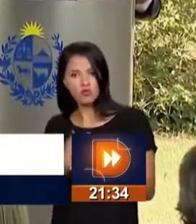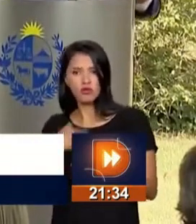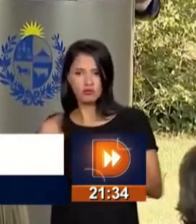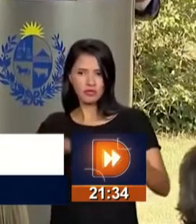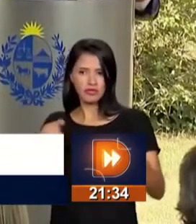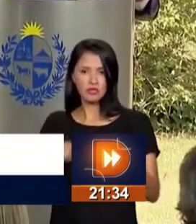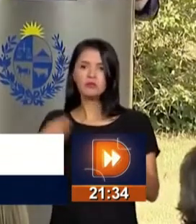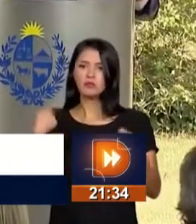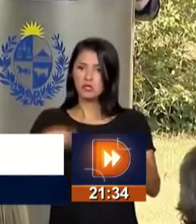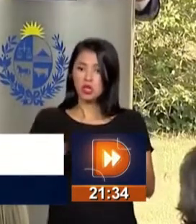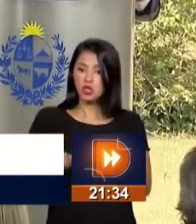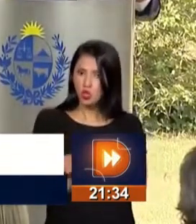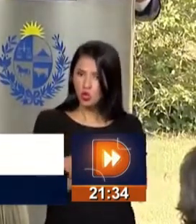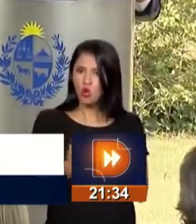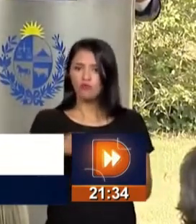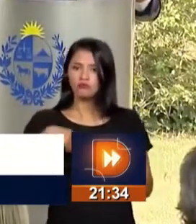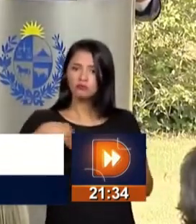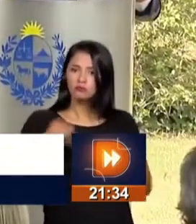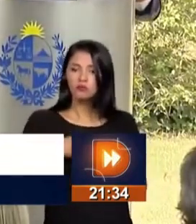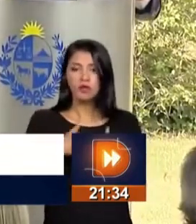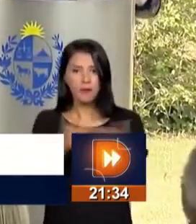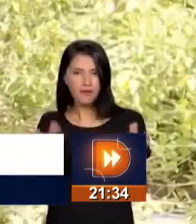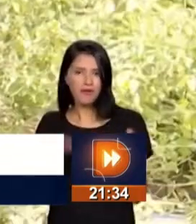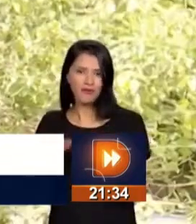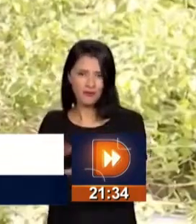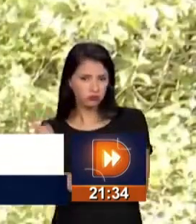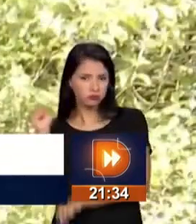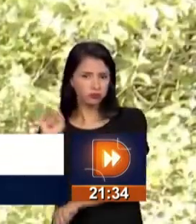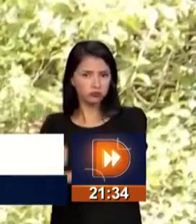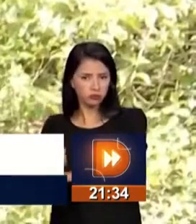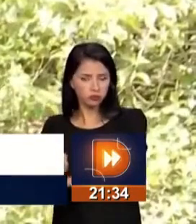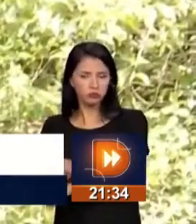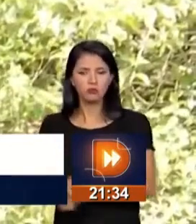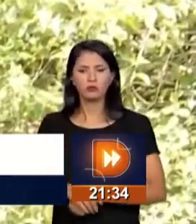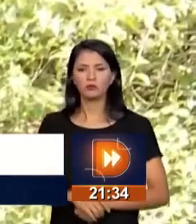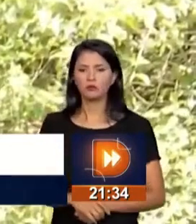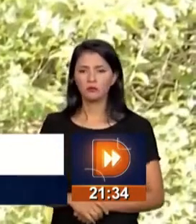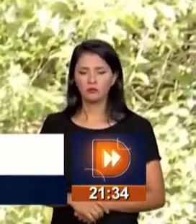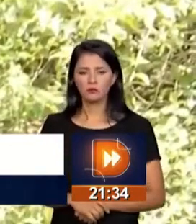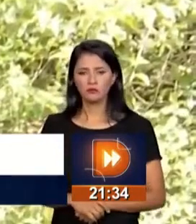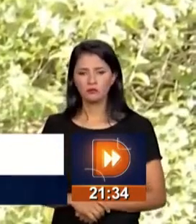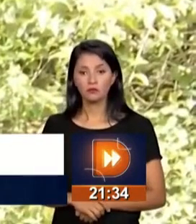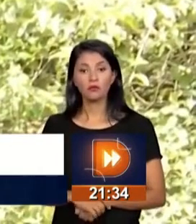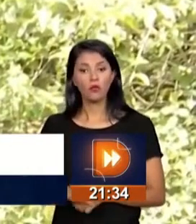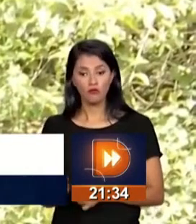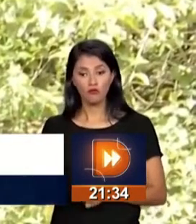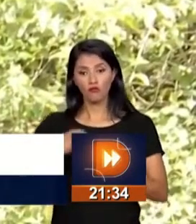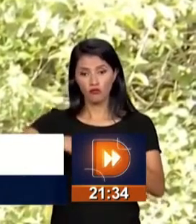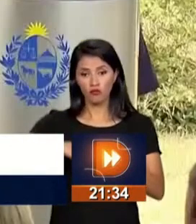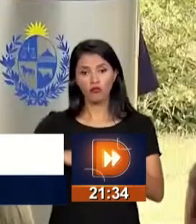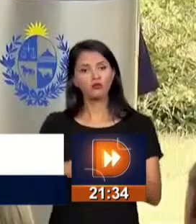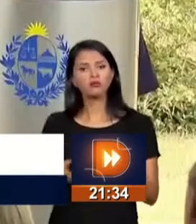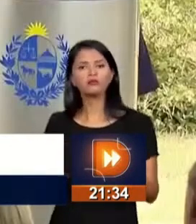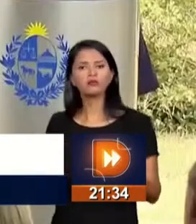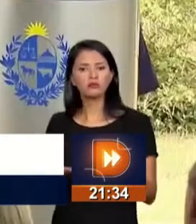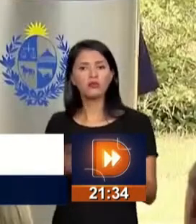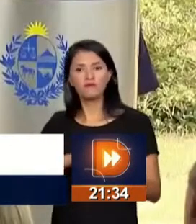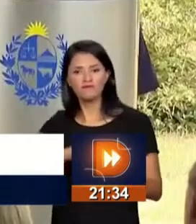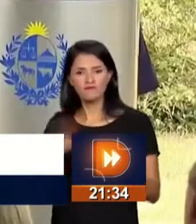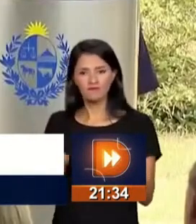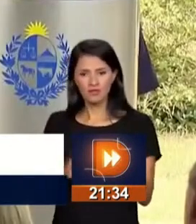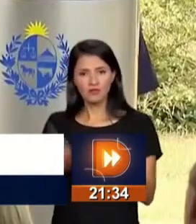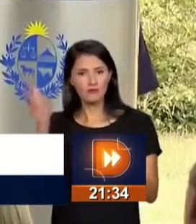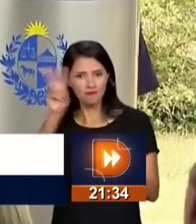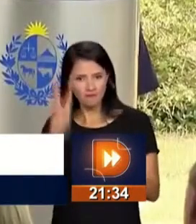precisa ser um Mercosul moderno, flexível e aberto ao mundo. Lula afirmou estar completamente de acordo com